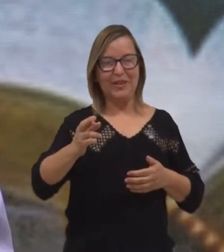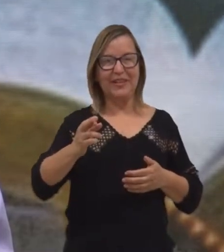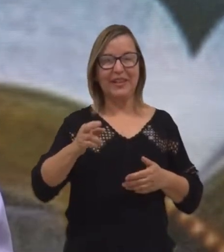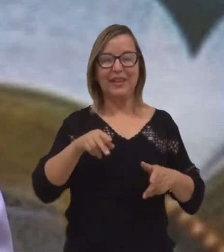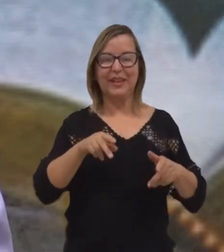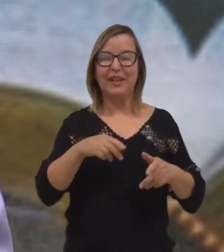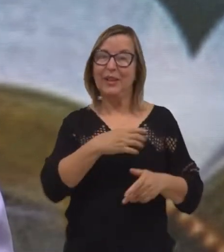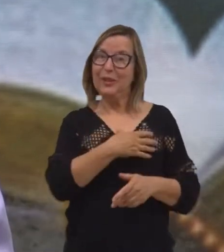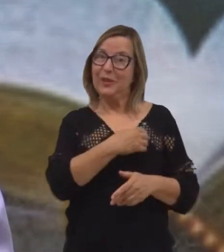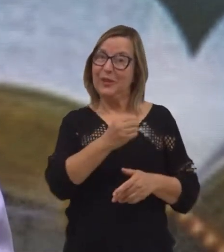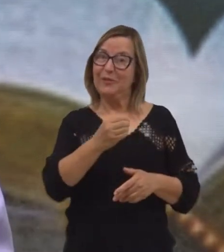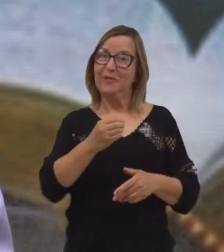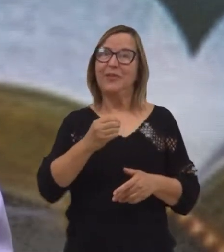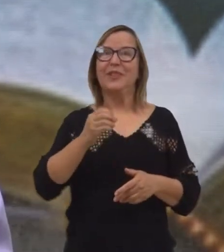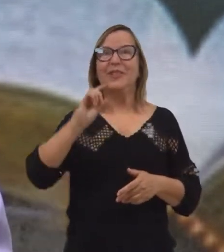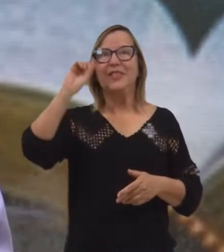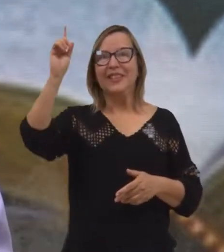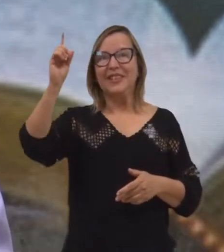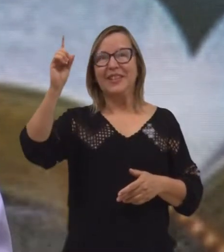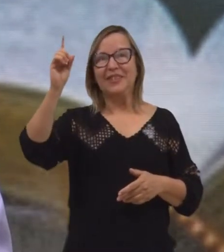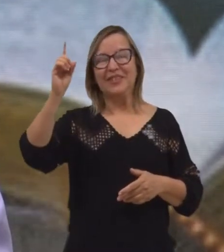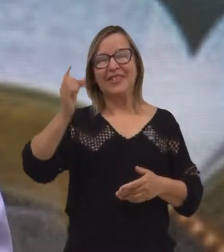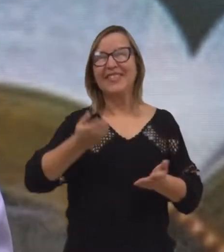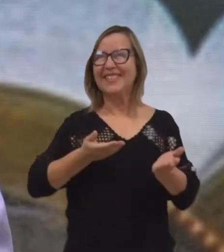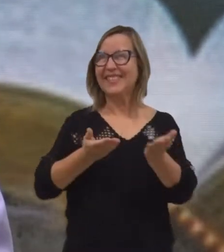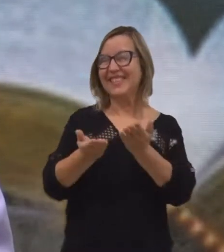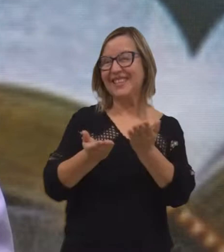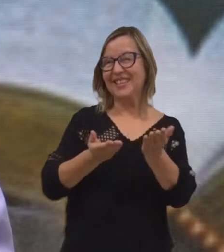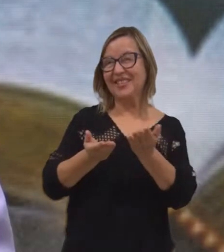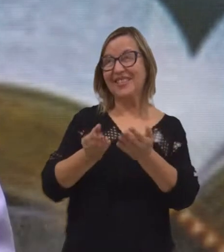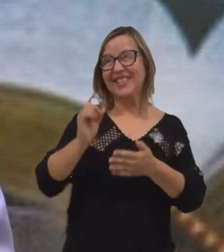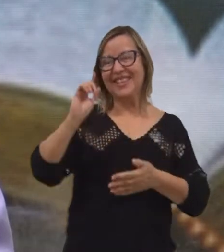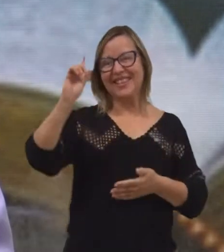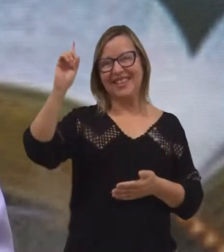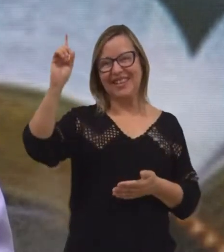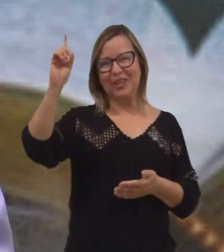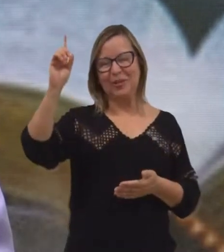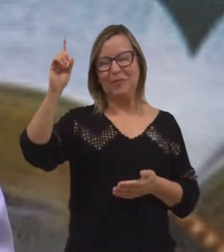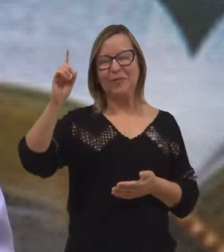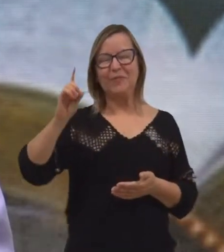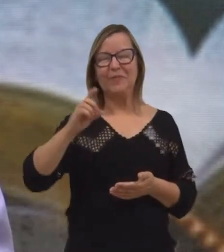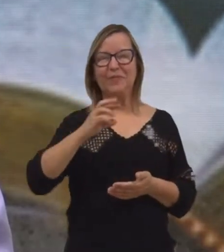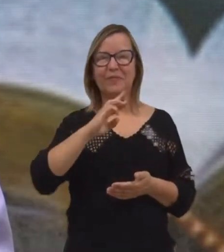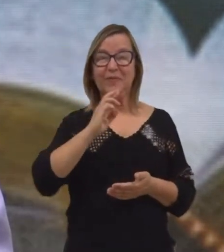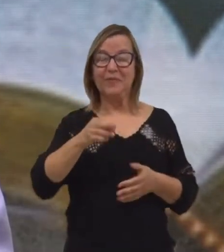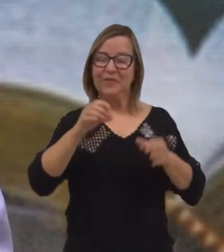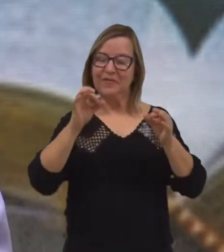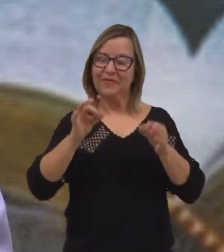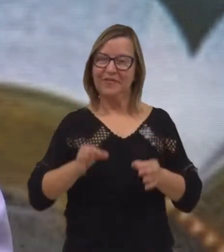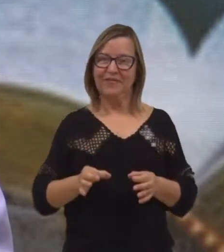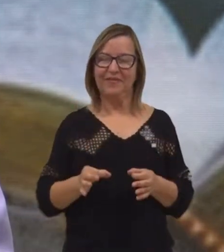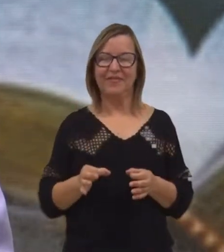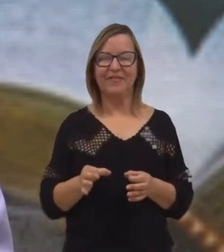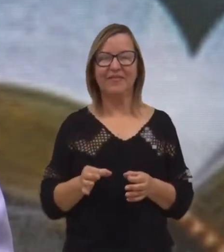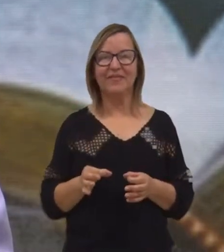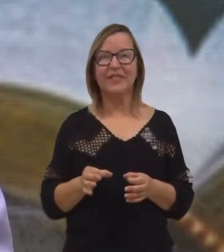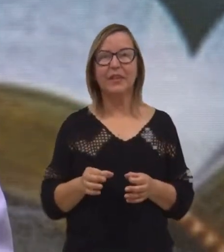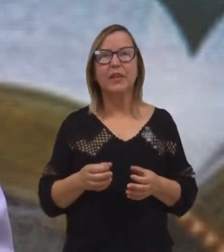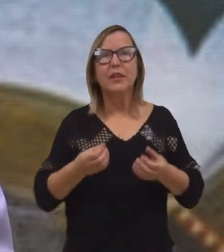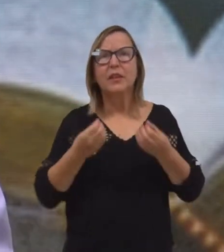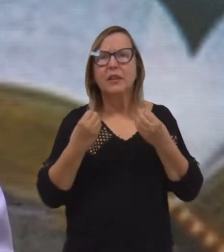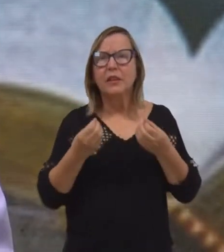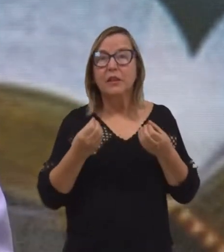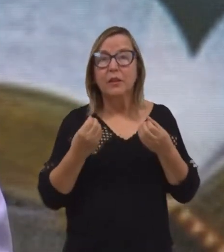é servi-lo. É uma resposta coerente. E como que